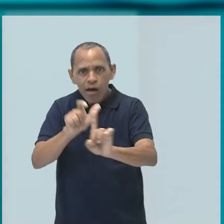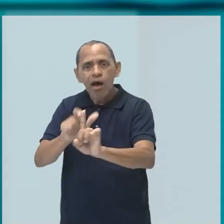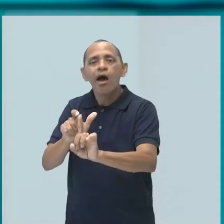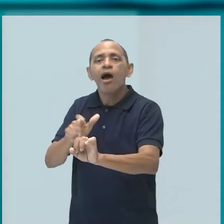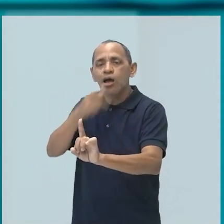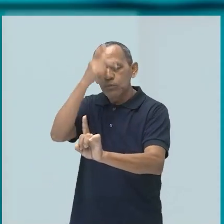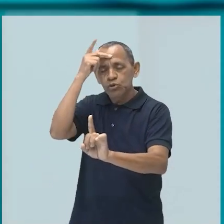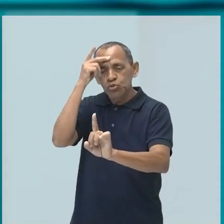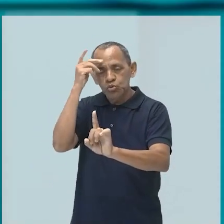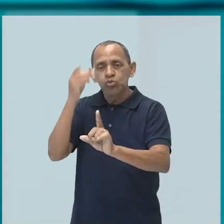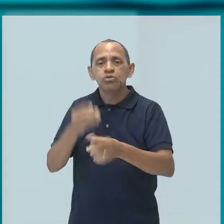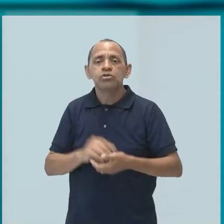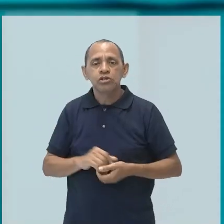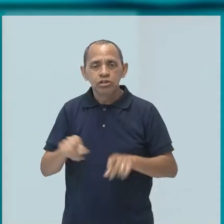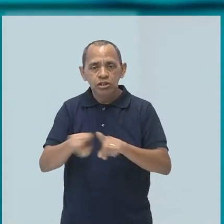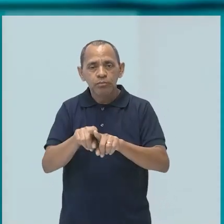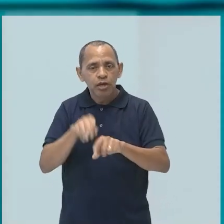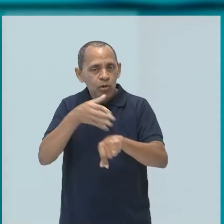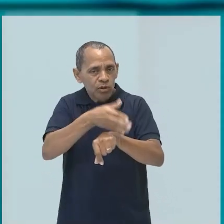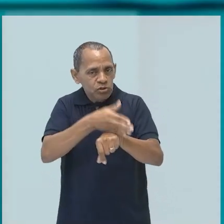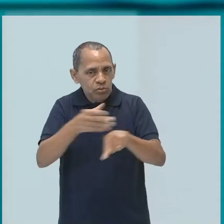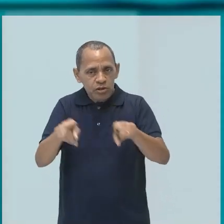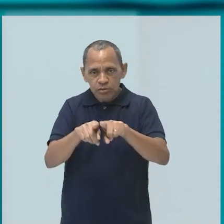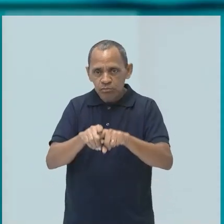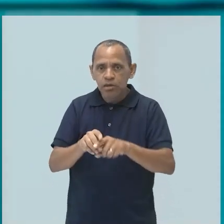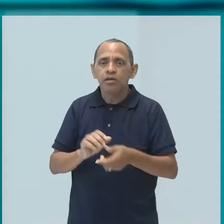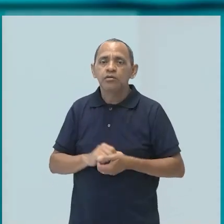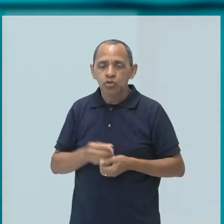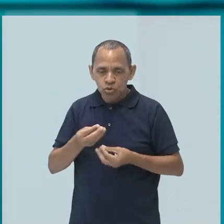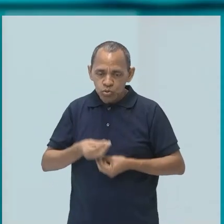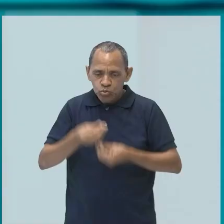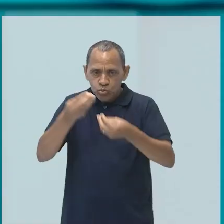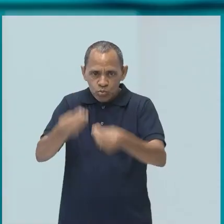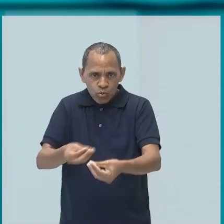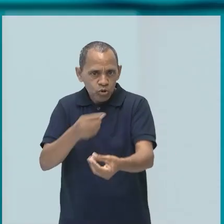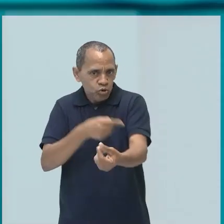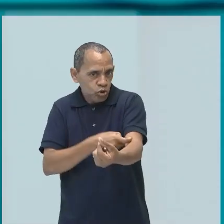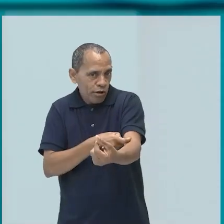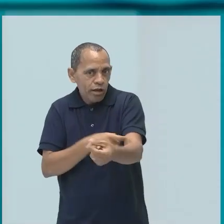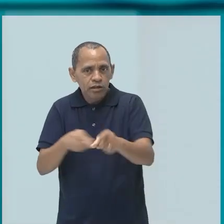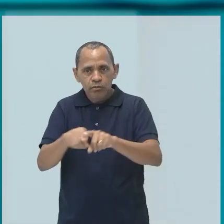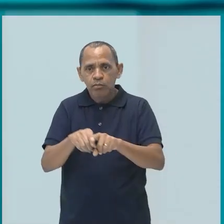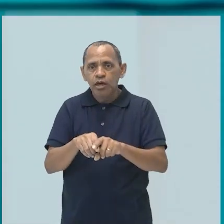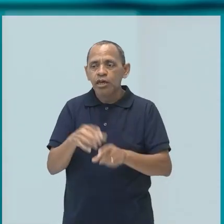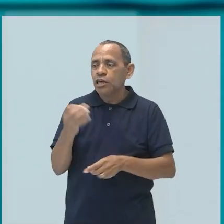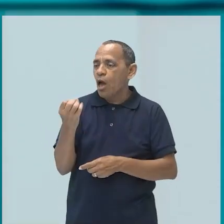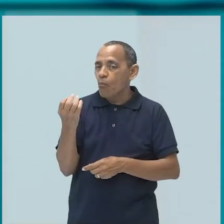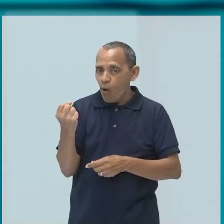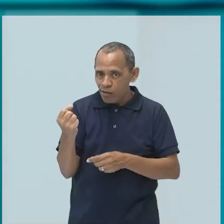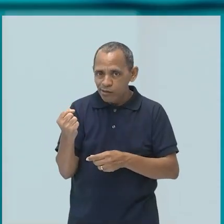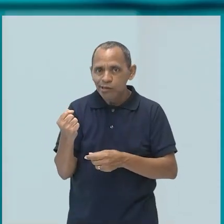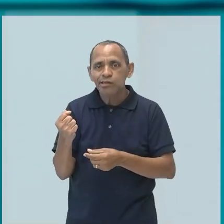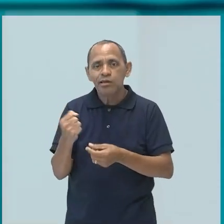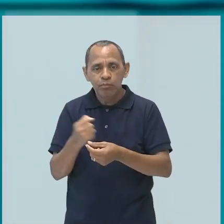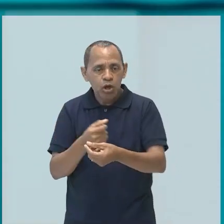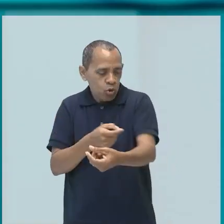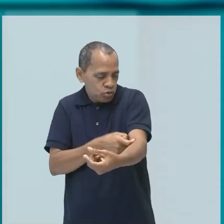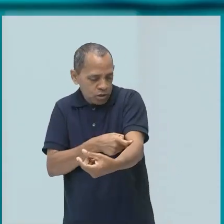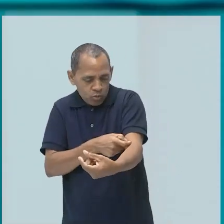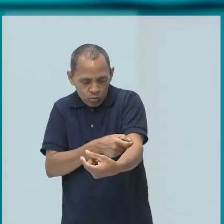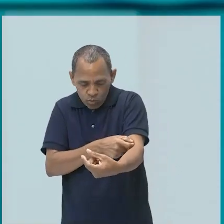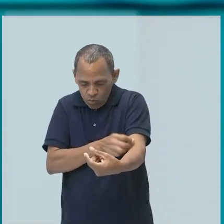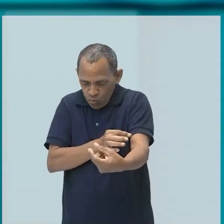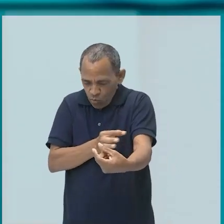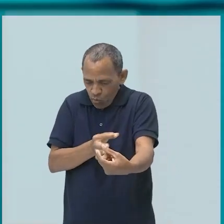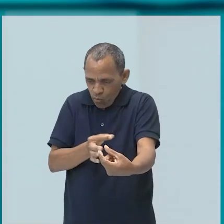doando sangue, fazendo um movimento de doação de sangue, certo? Apertando a bolinha, o sangue saindo da veia. Observe que,